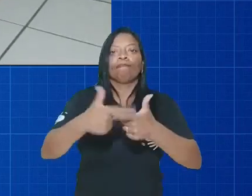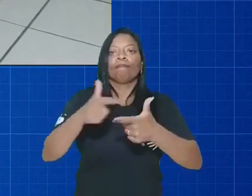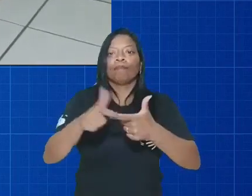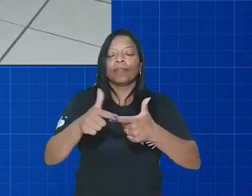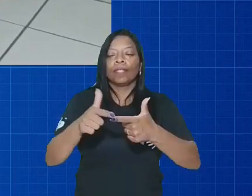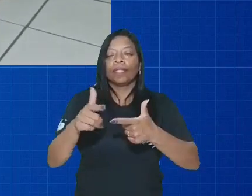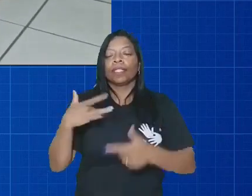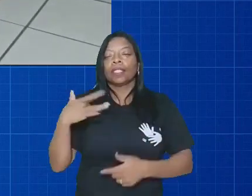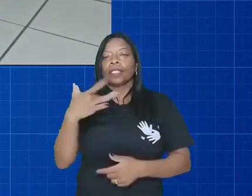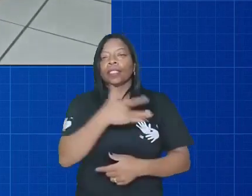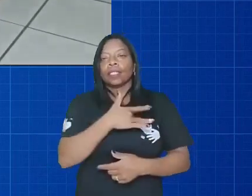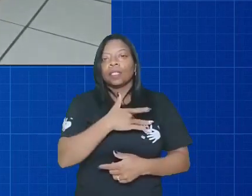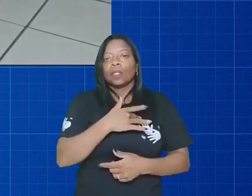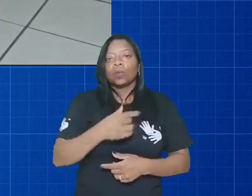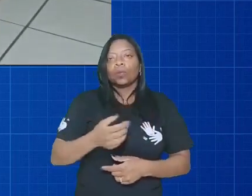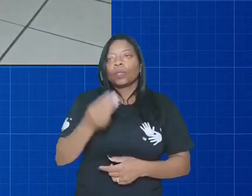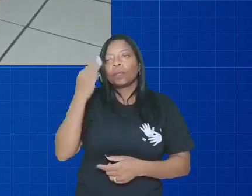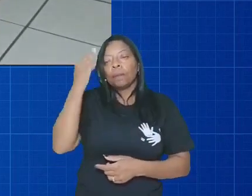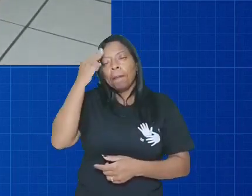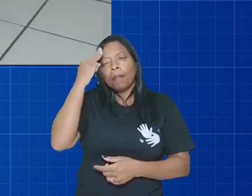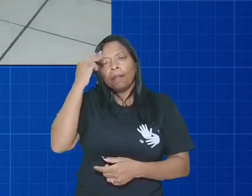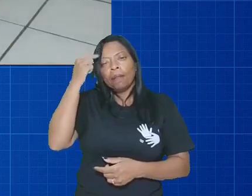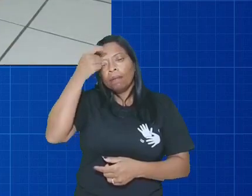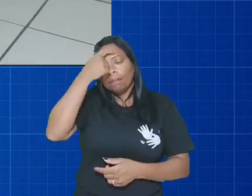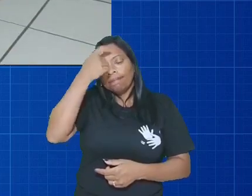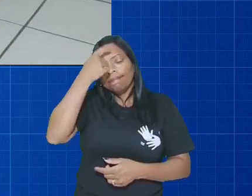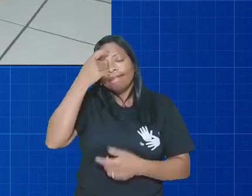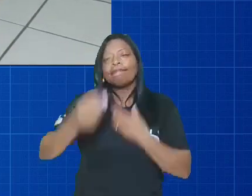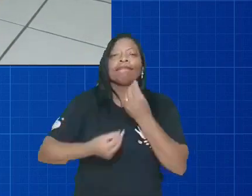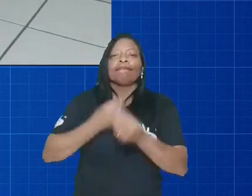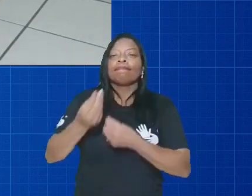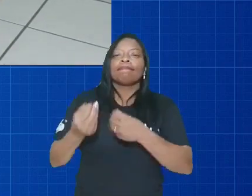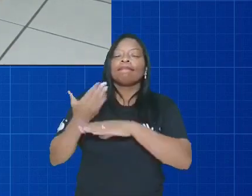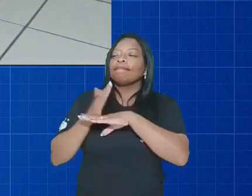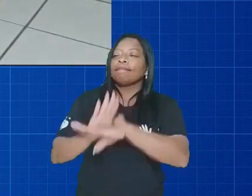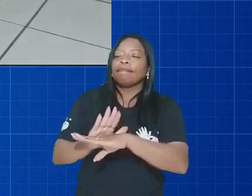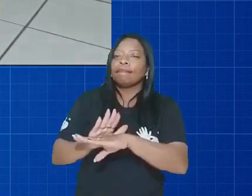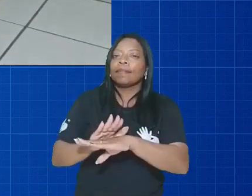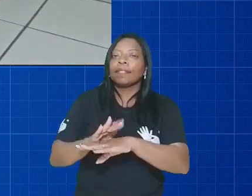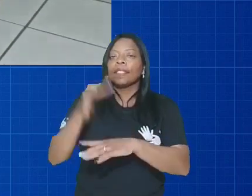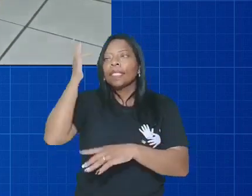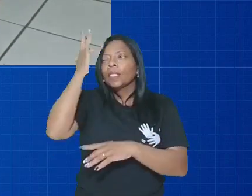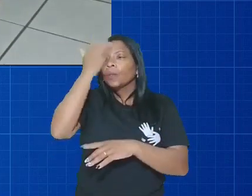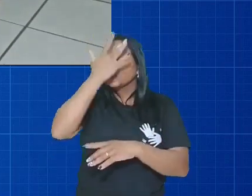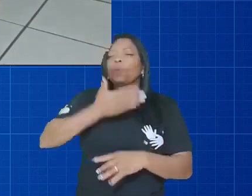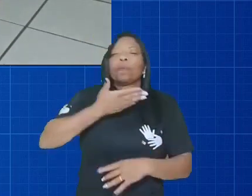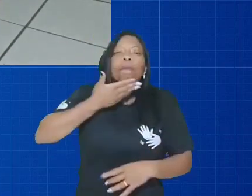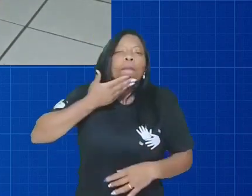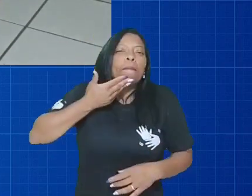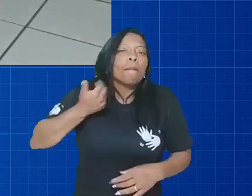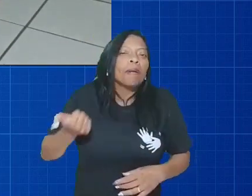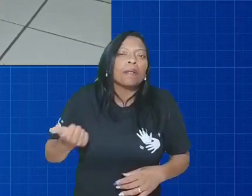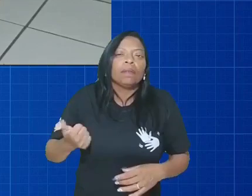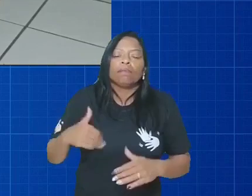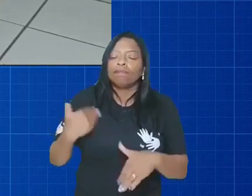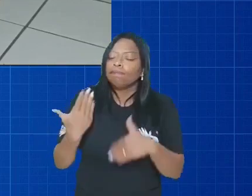desse cenário todo que a gente vem conversando, potencializar que a nossa saúde mental aconteça de forma efetiva, sabe? E que a